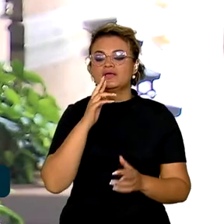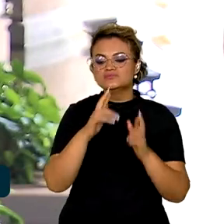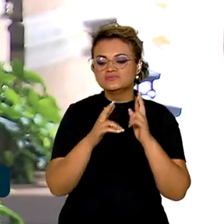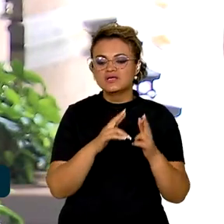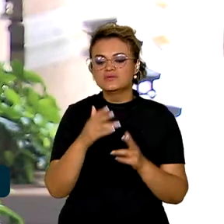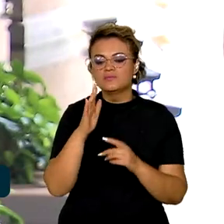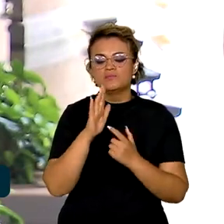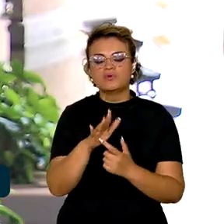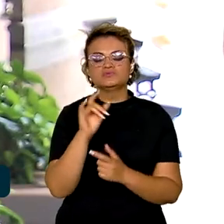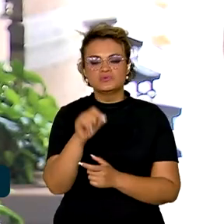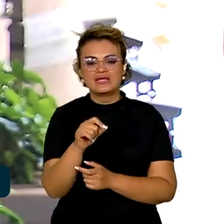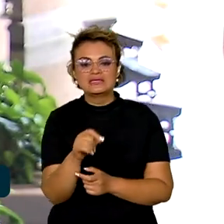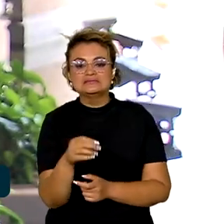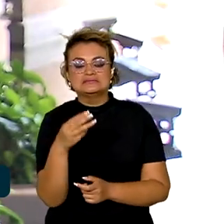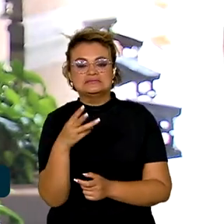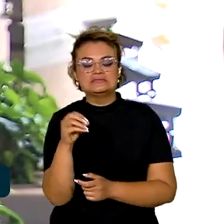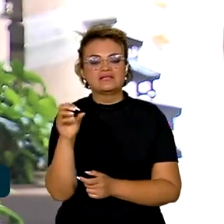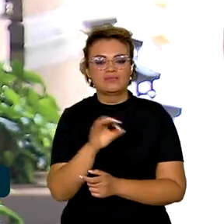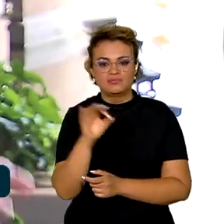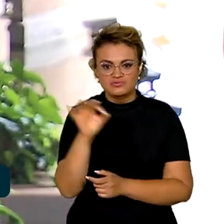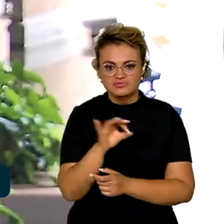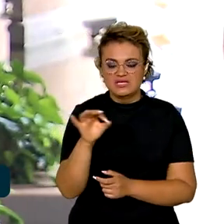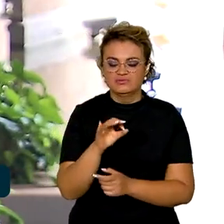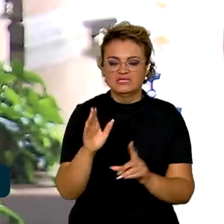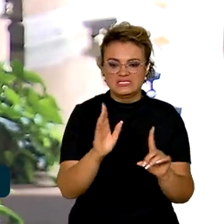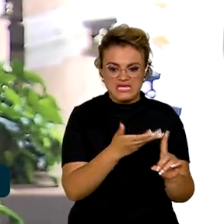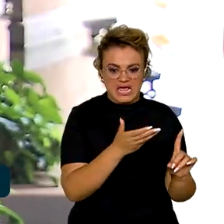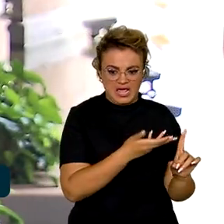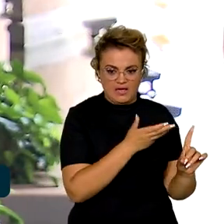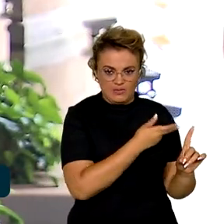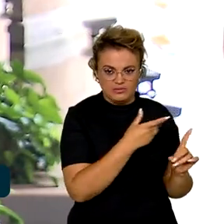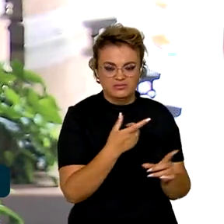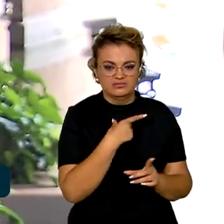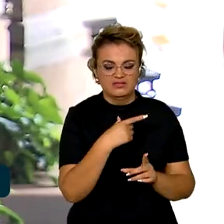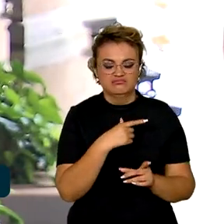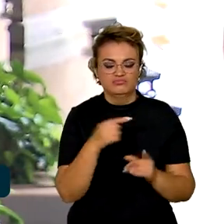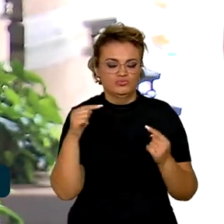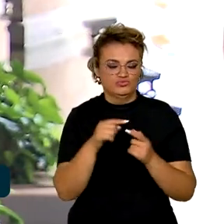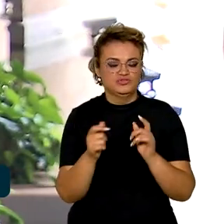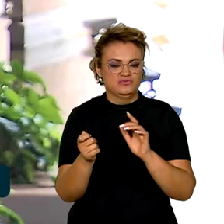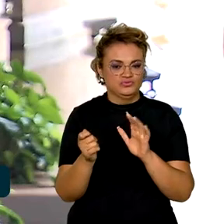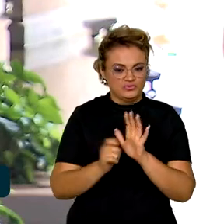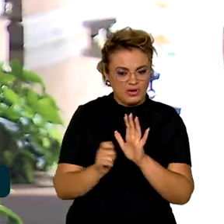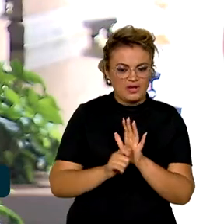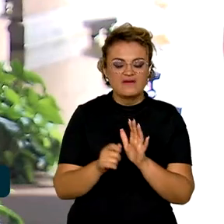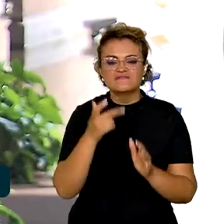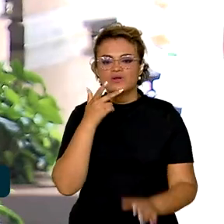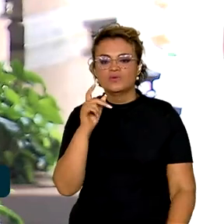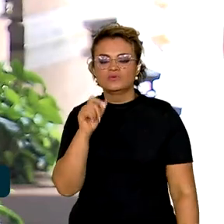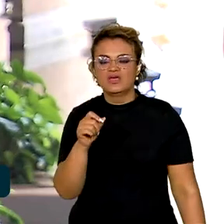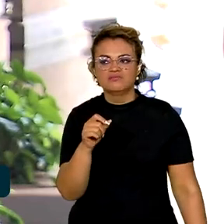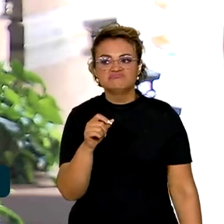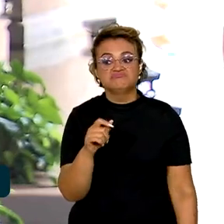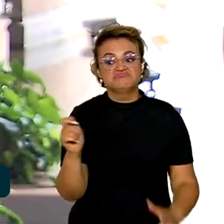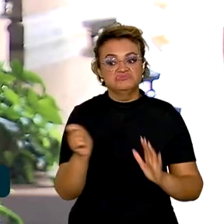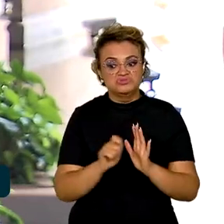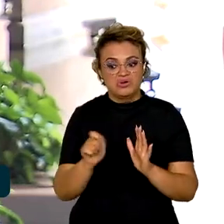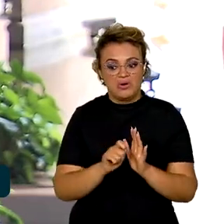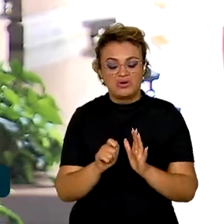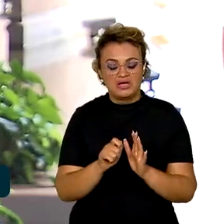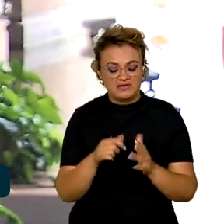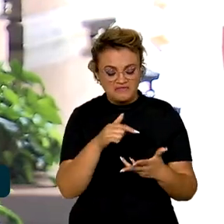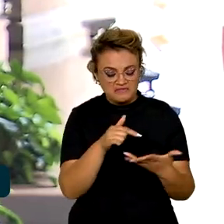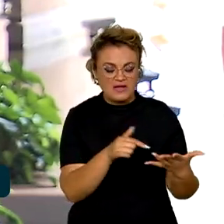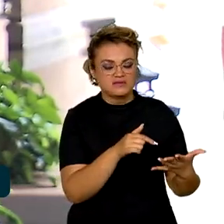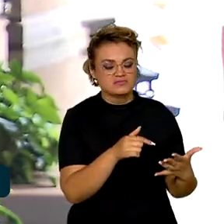mostram também que 30% dos réus processados por tráfico alegaram que a droga apreendida